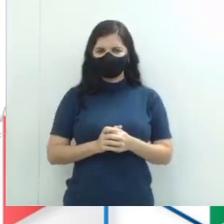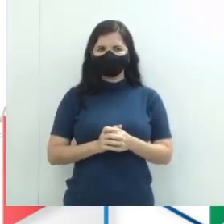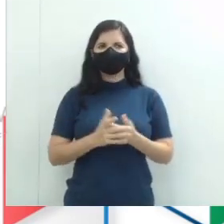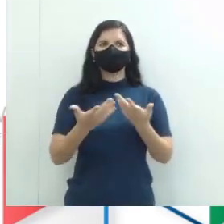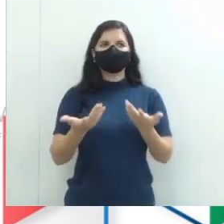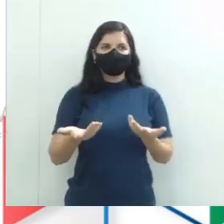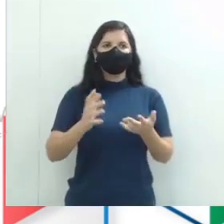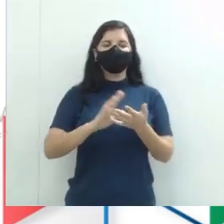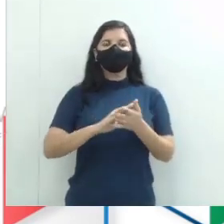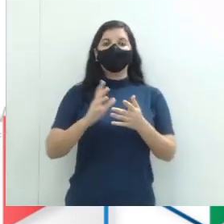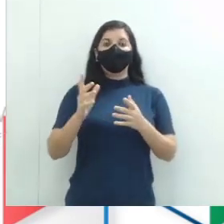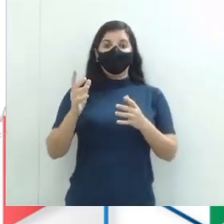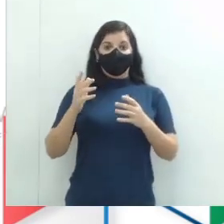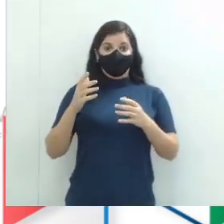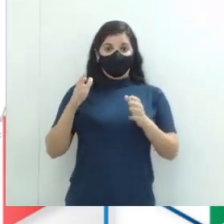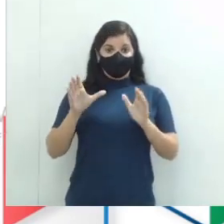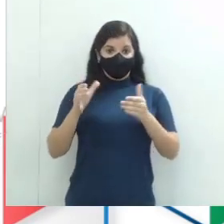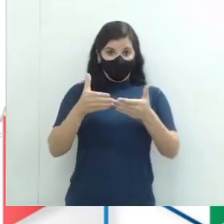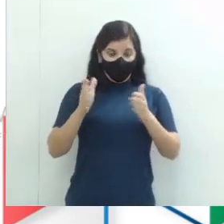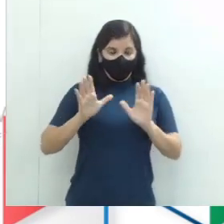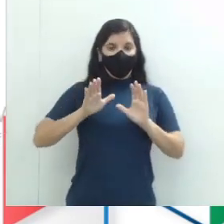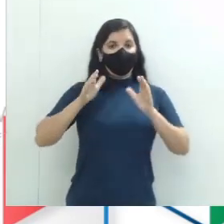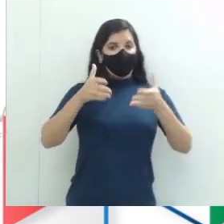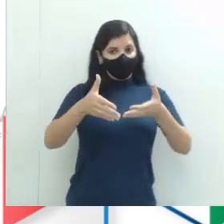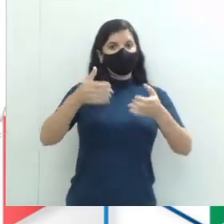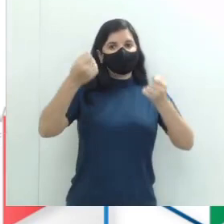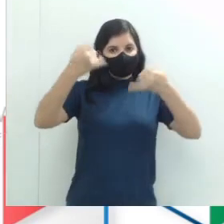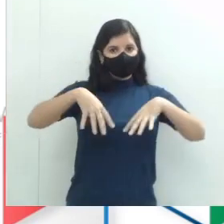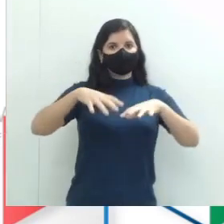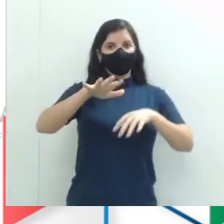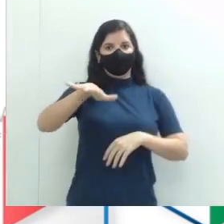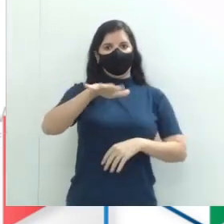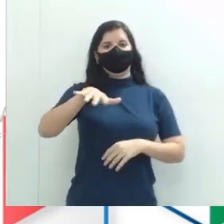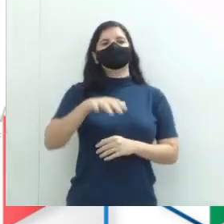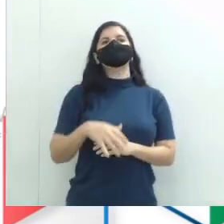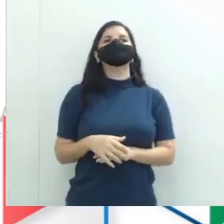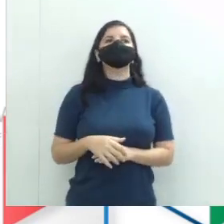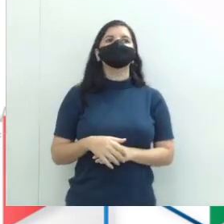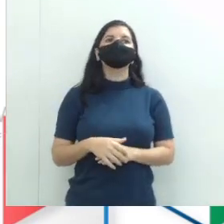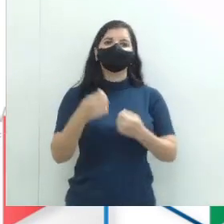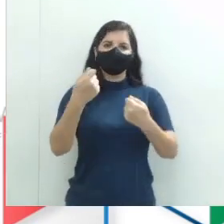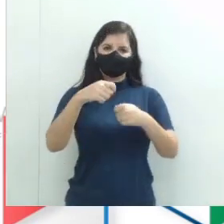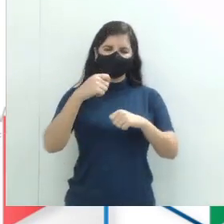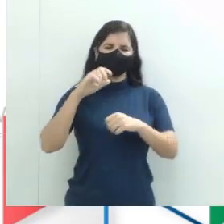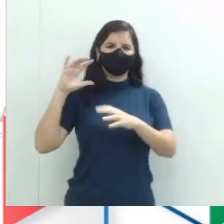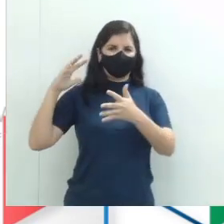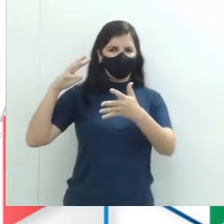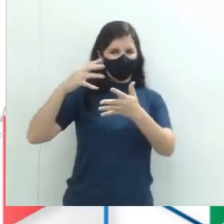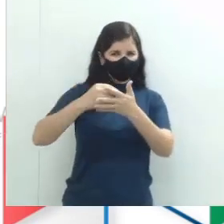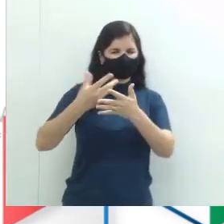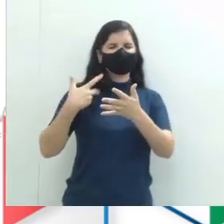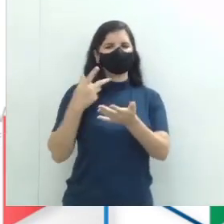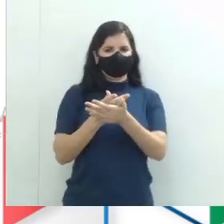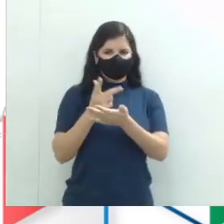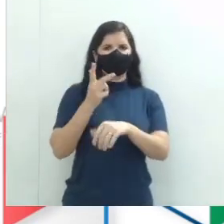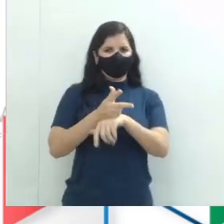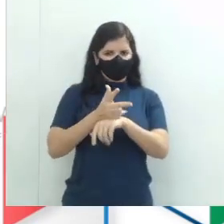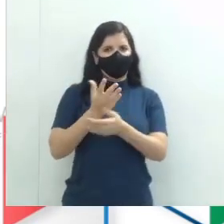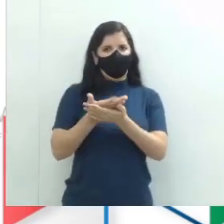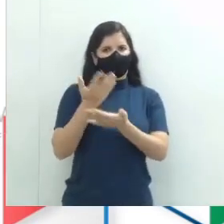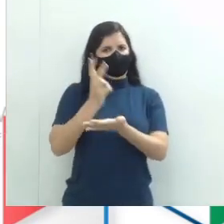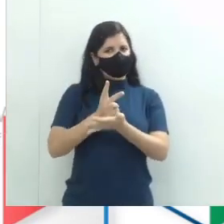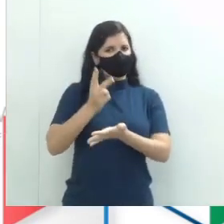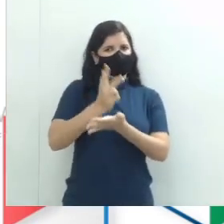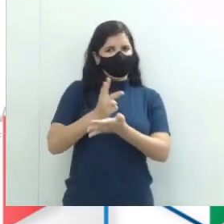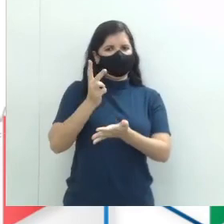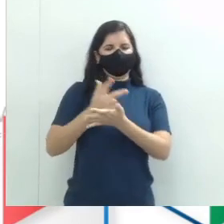álgebra para poder adentrar fortemente nessa área, tá? Preciso fazer a revisão. Toda videoaula vai ter uma revisão